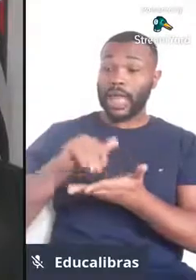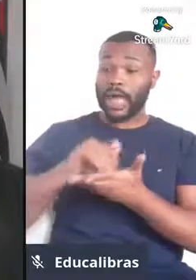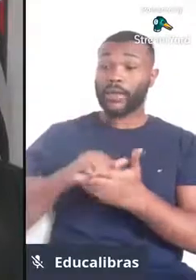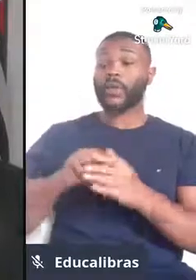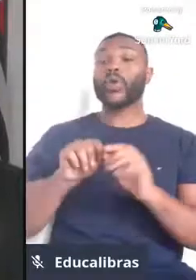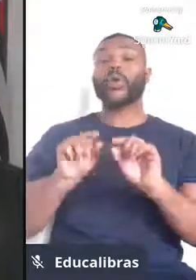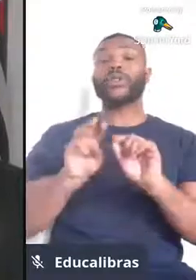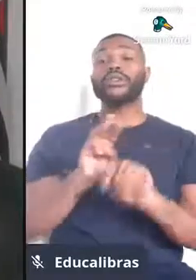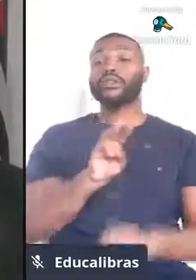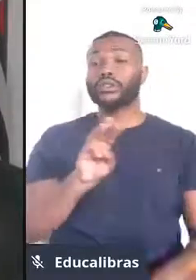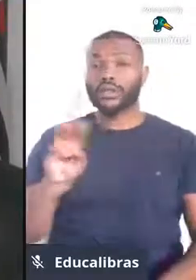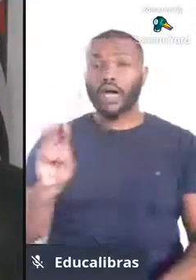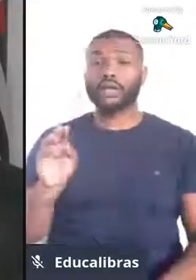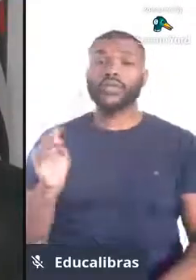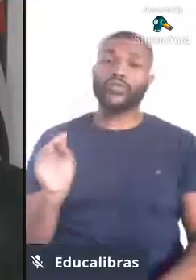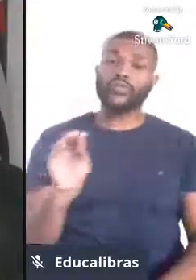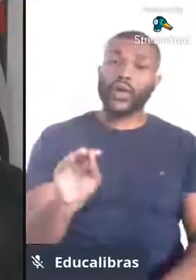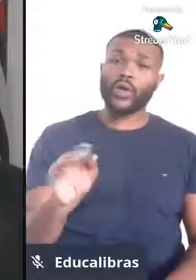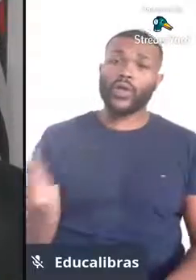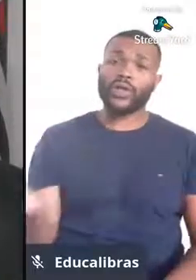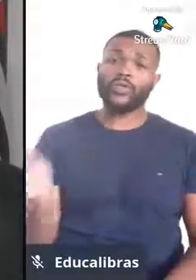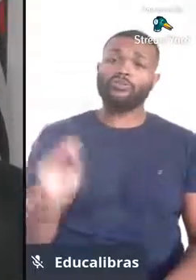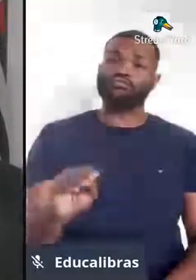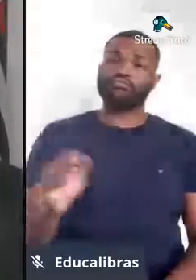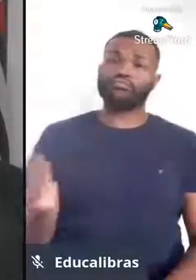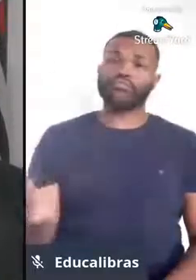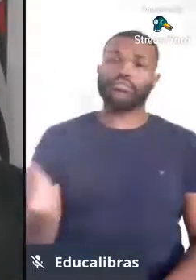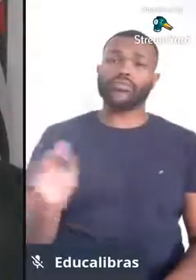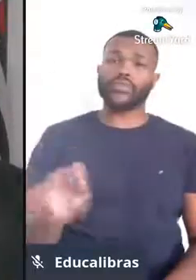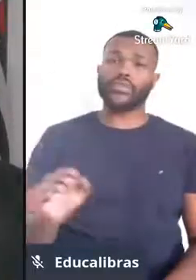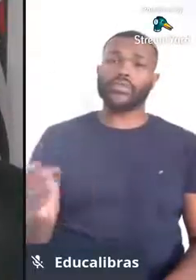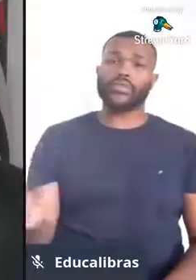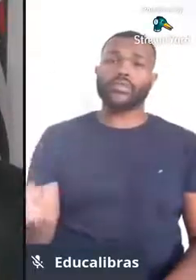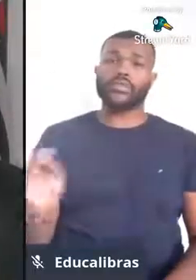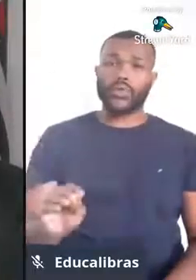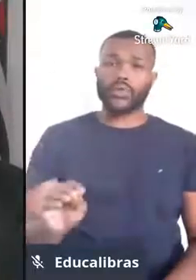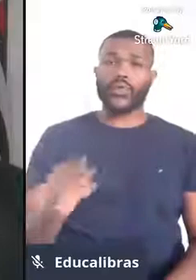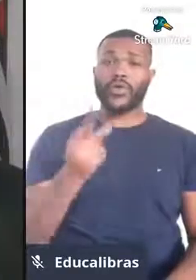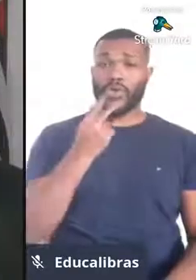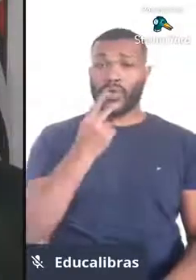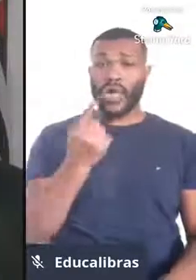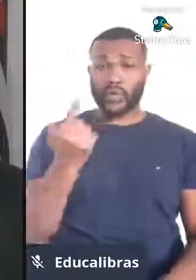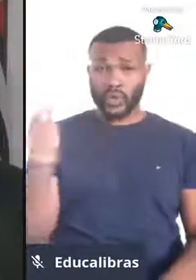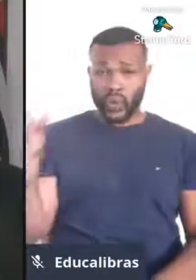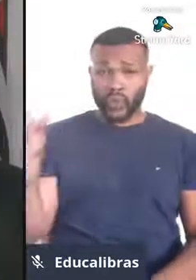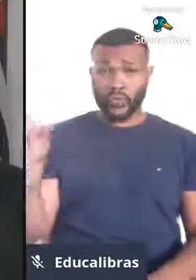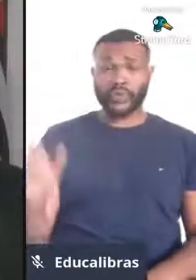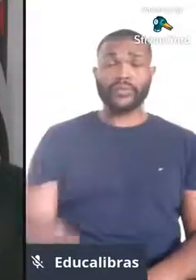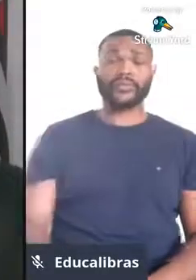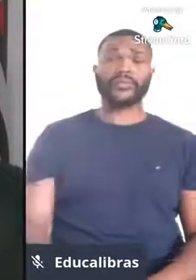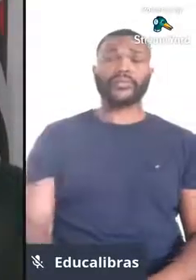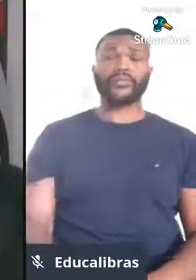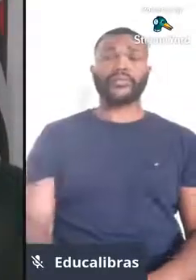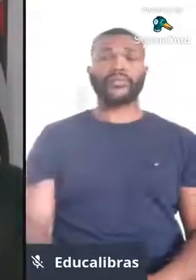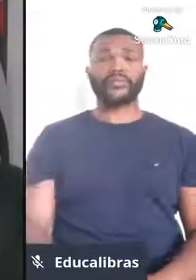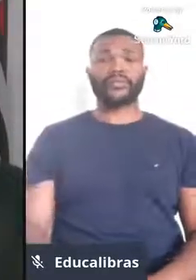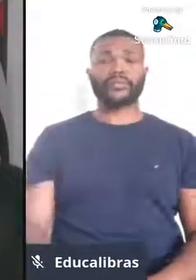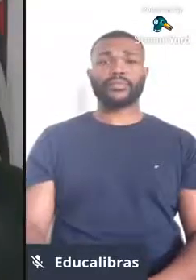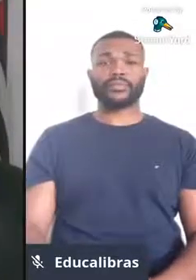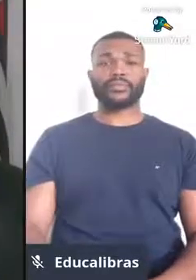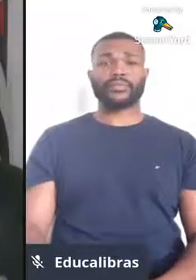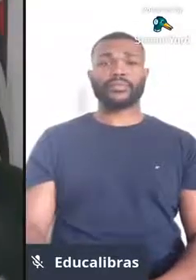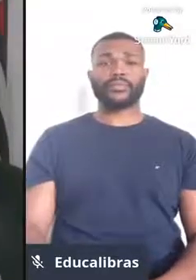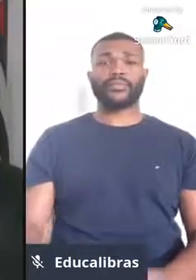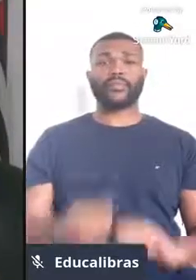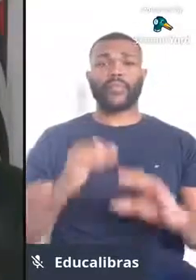endereços no ar, à medida que o Luiz vai falando. Vou falar os dois de novo, então. Né? Você falou então, tem